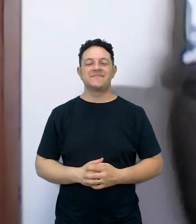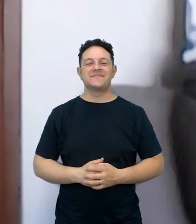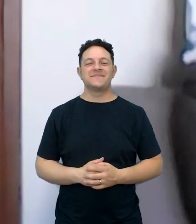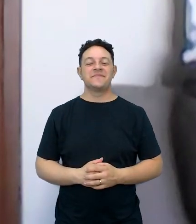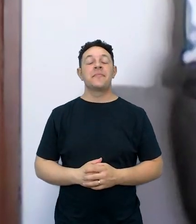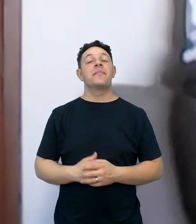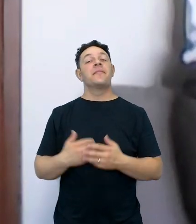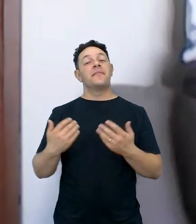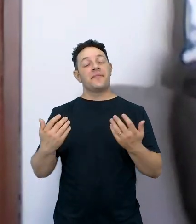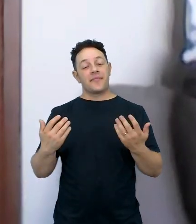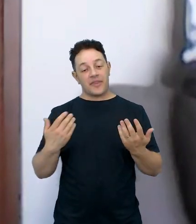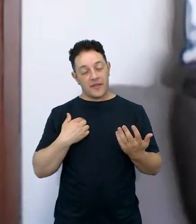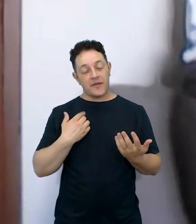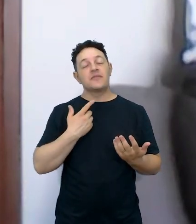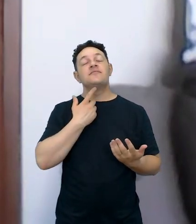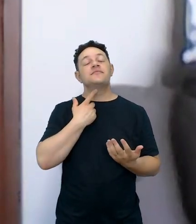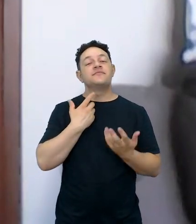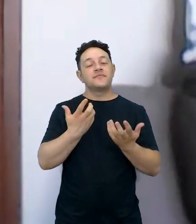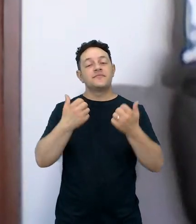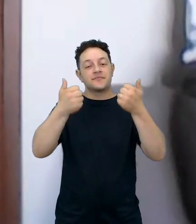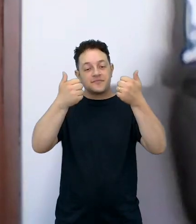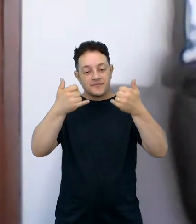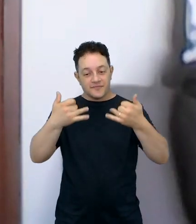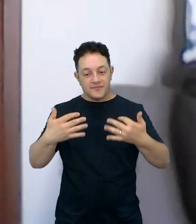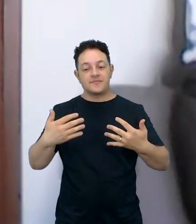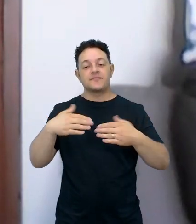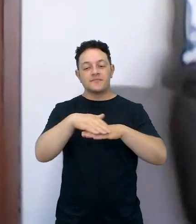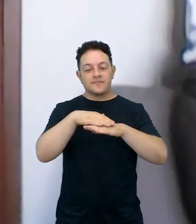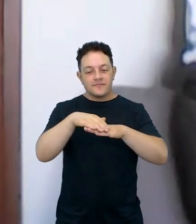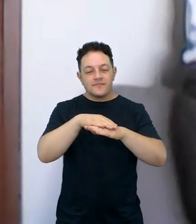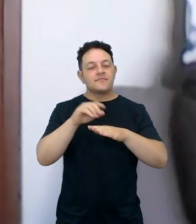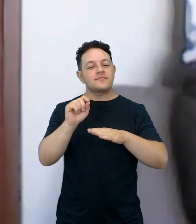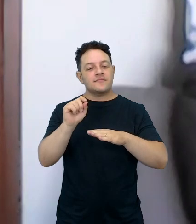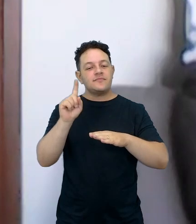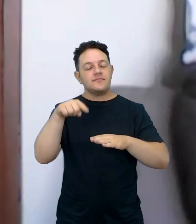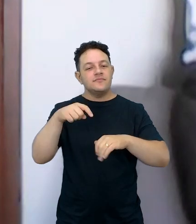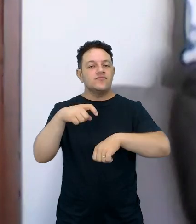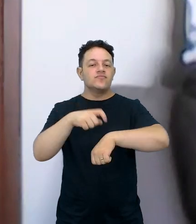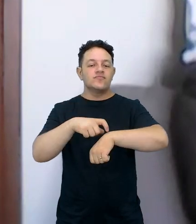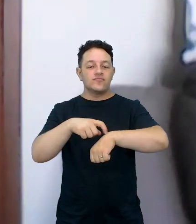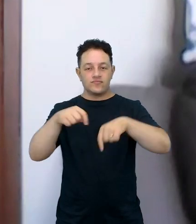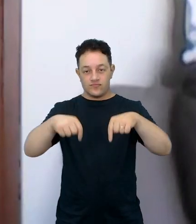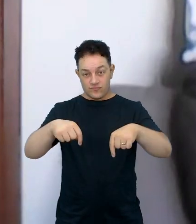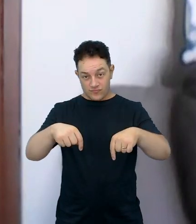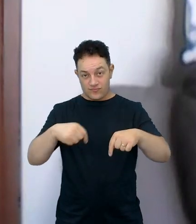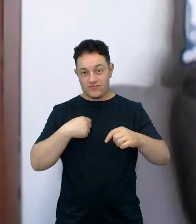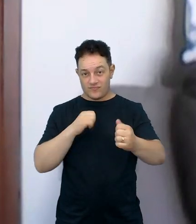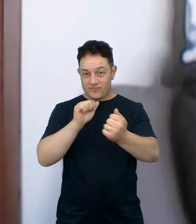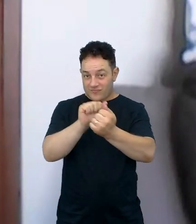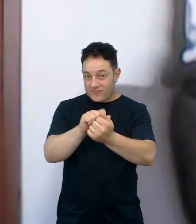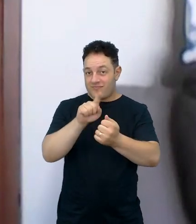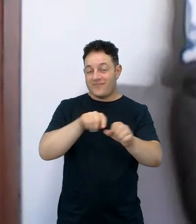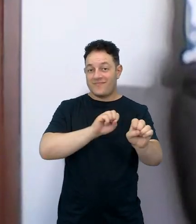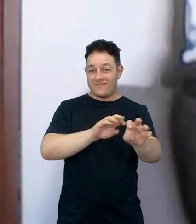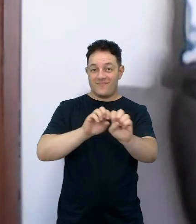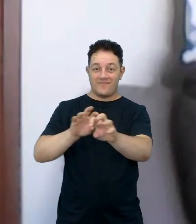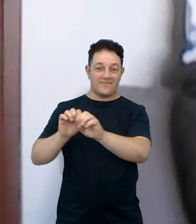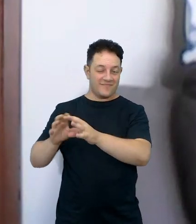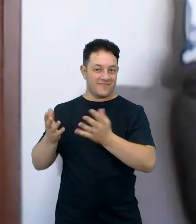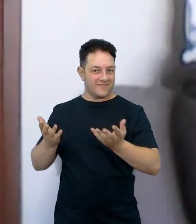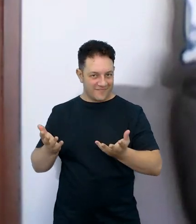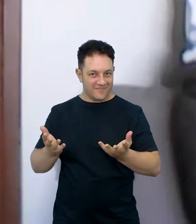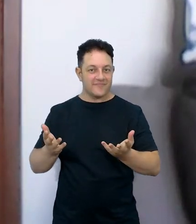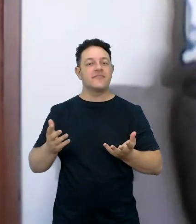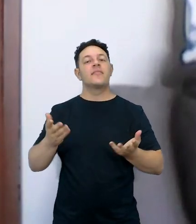eu gostaria, em primeiro lugar, de conversar um pouquinho com vocês sobre esse momento que nós estamos agora da formação. Então,